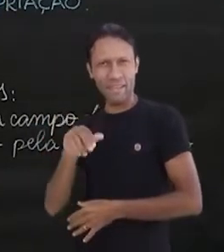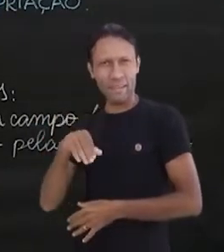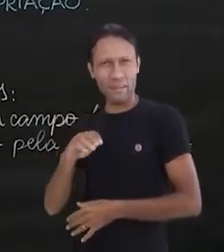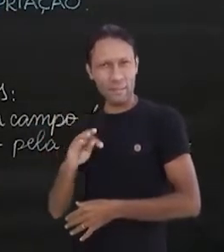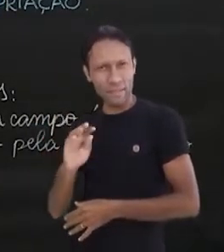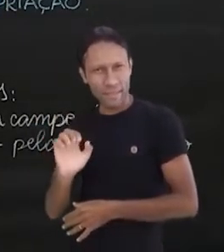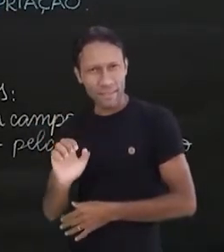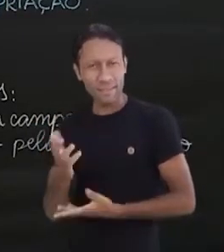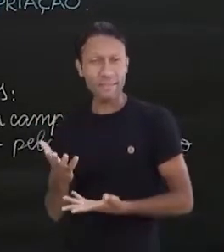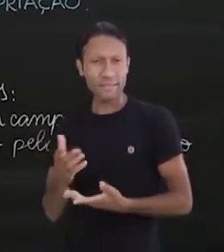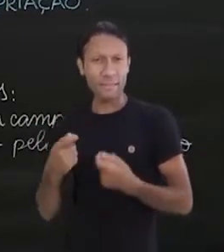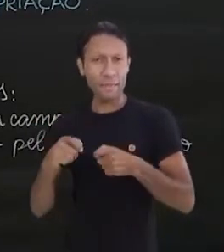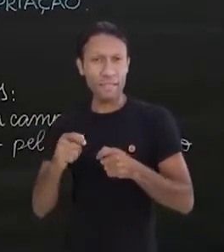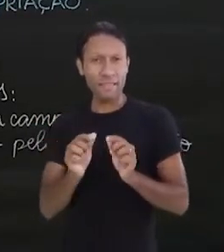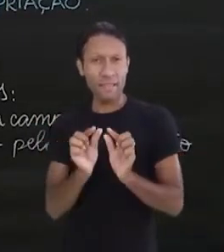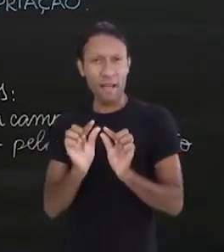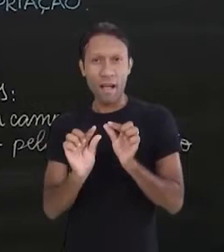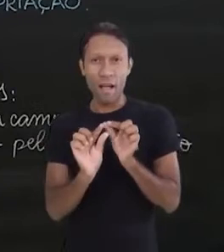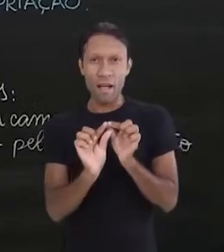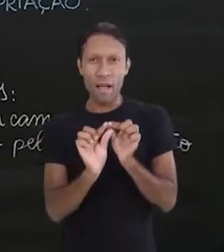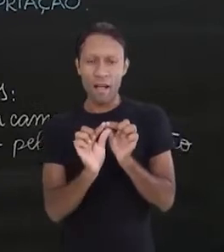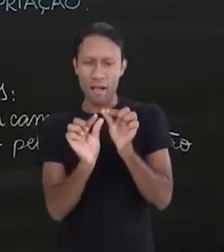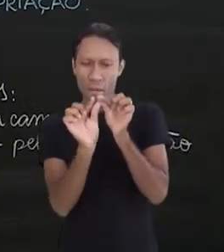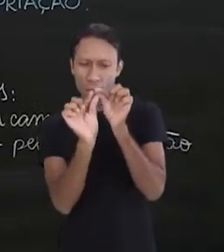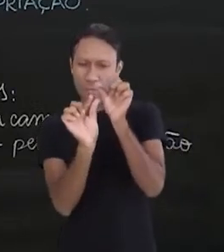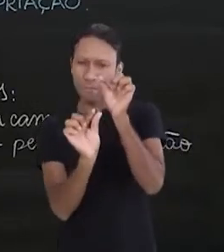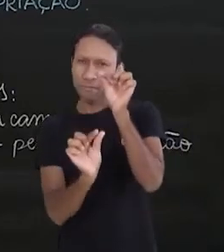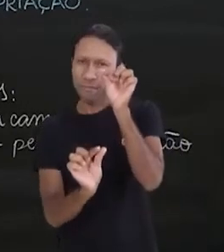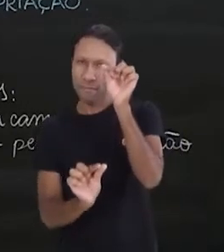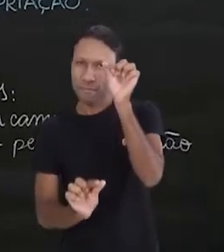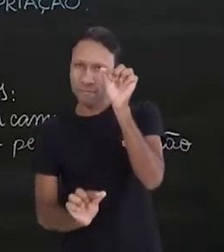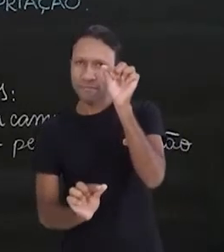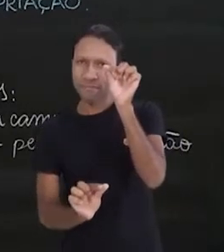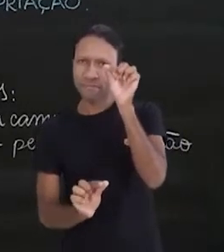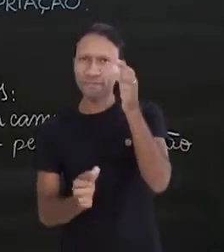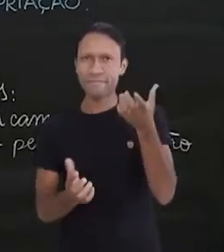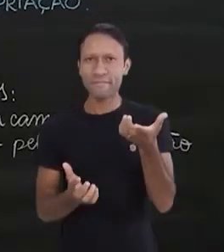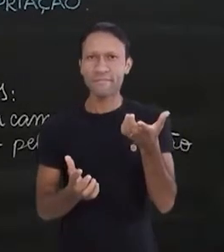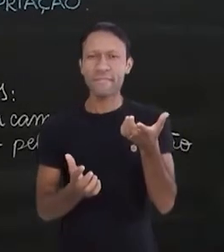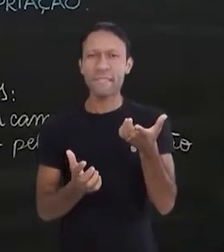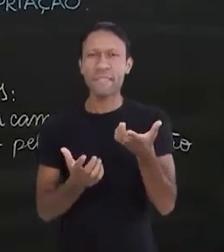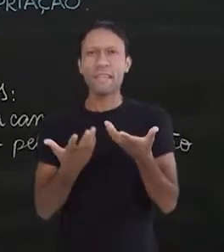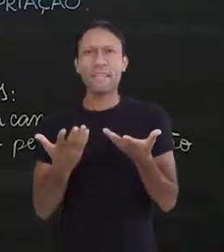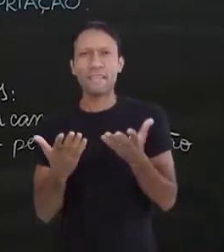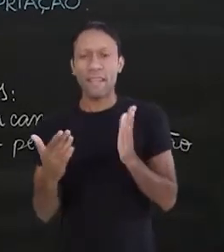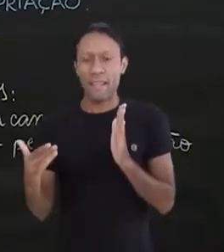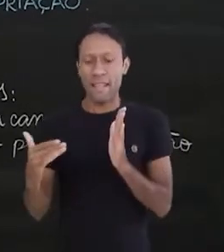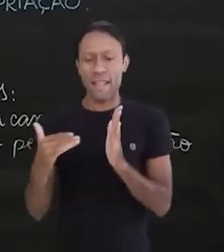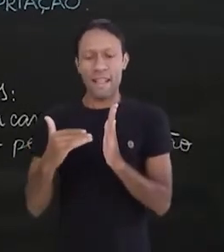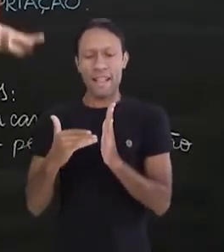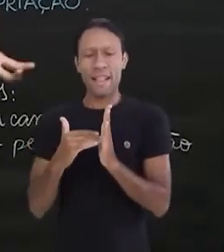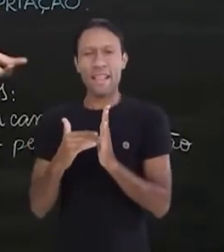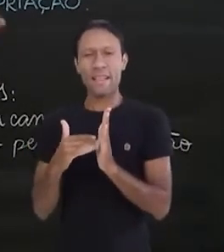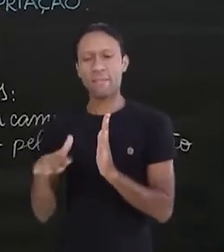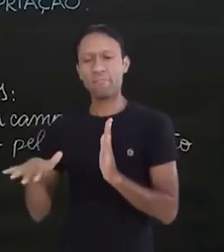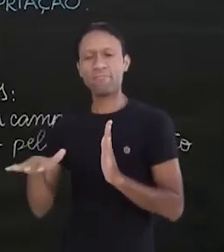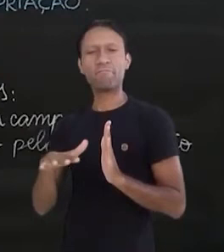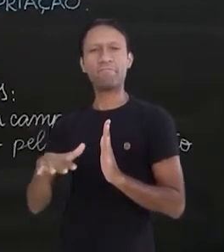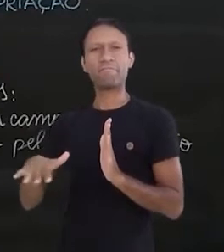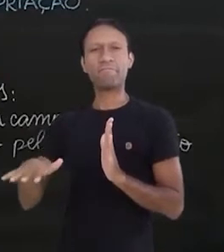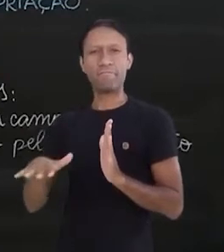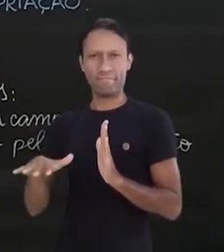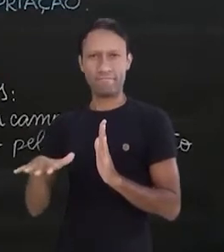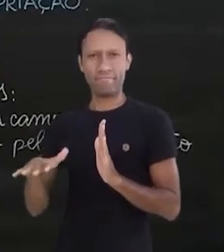Exatamente essa linha precisa. É essa linha delimitada que vai dar a territorialidade